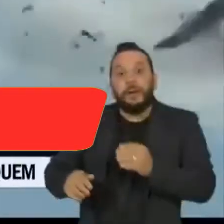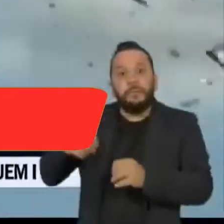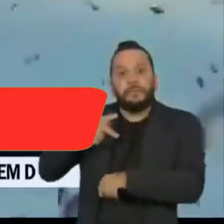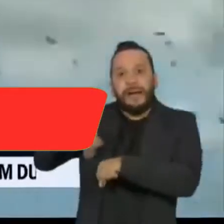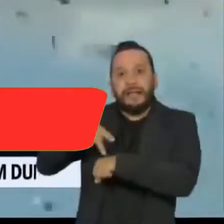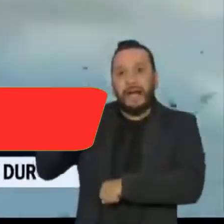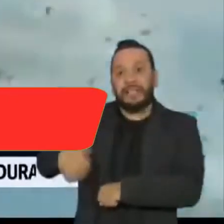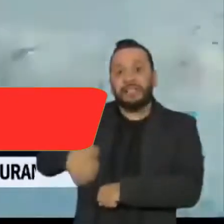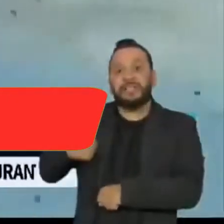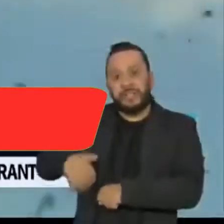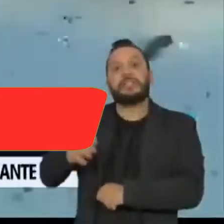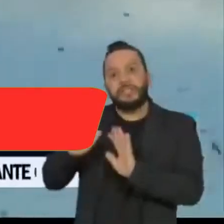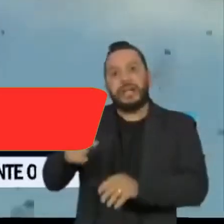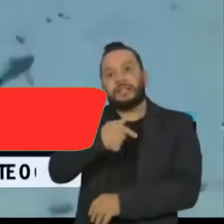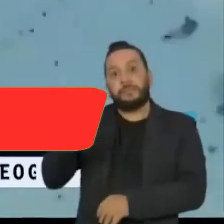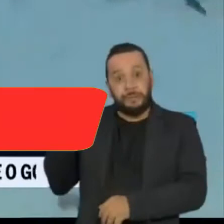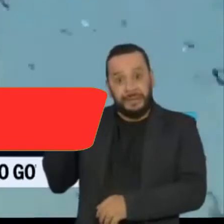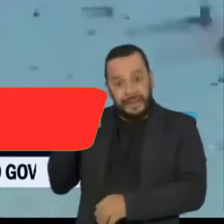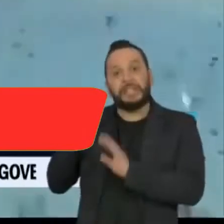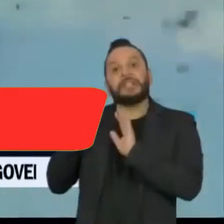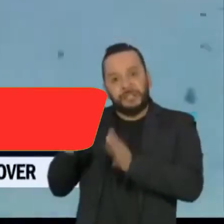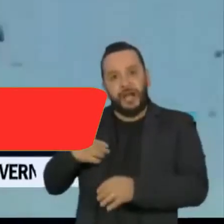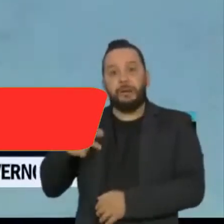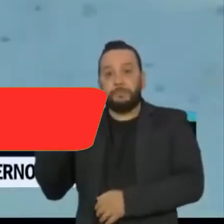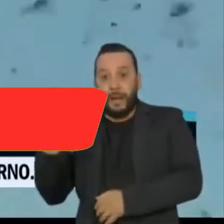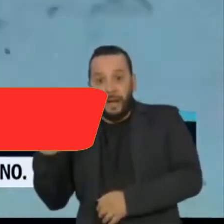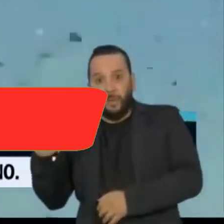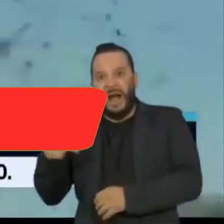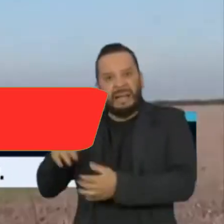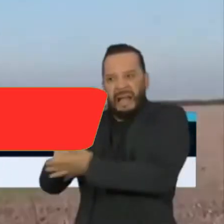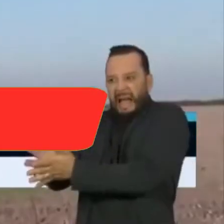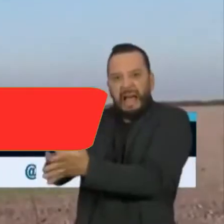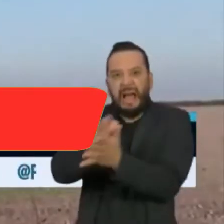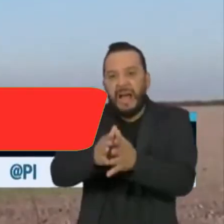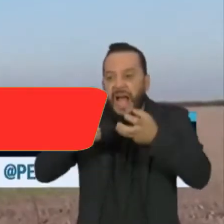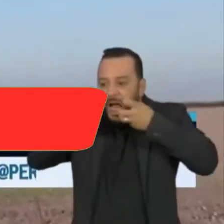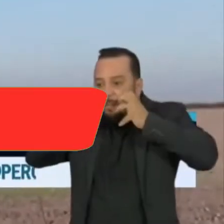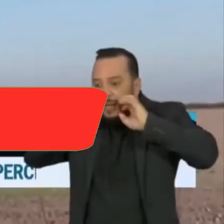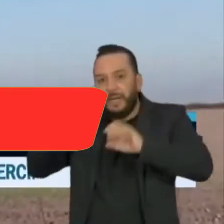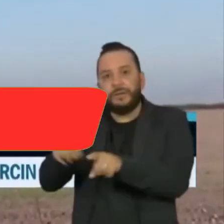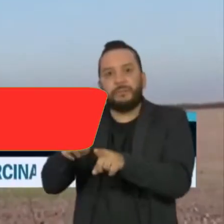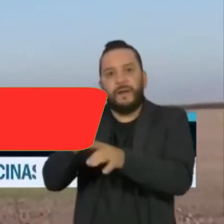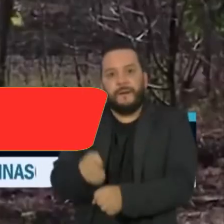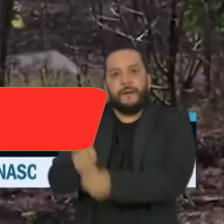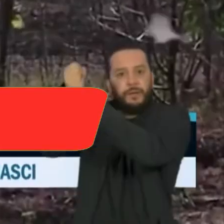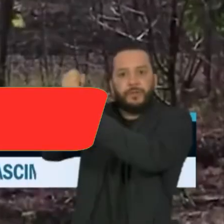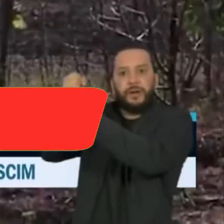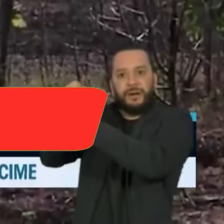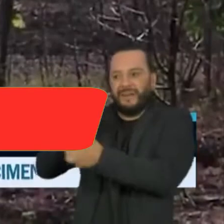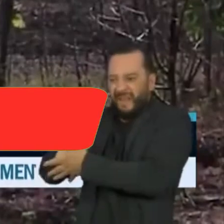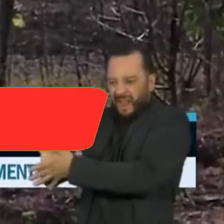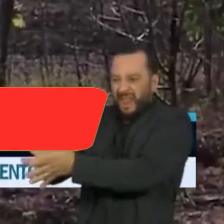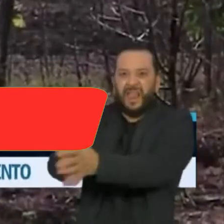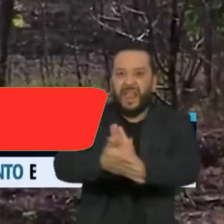de agrotóxico na direção dos insetos para combater a nuvem de gafanhotos. Entretanto, os especialistas dizem que a